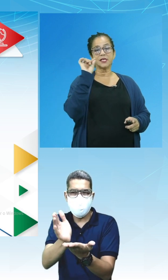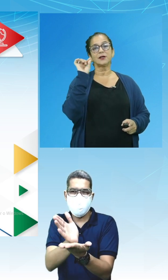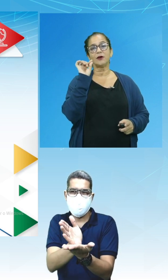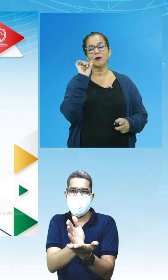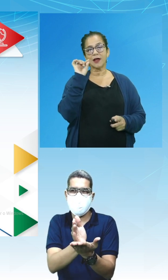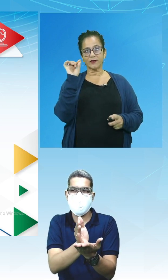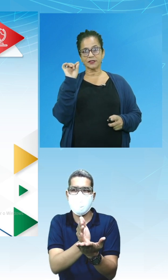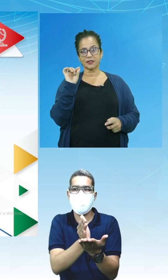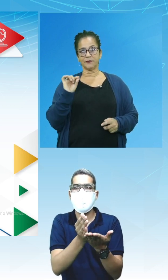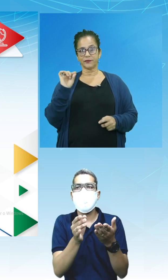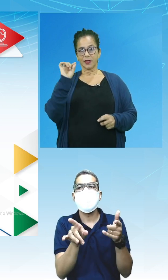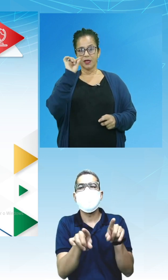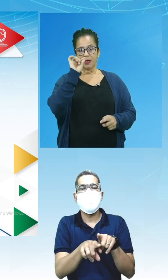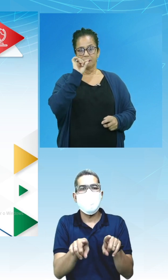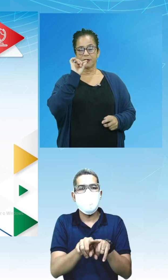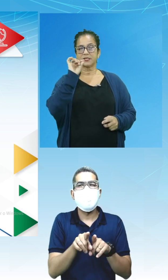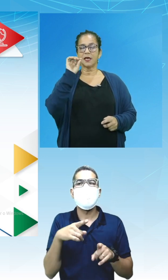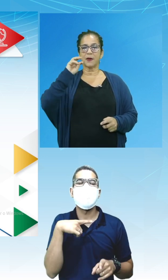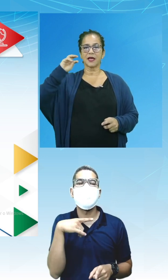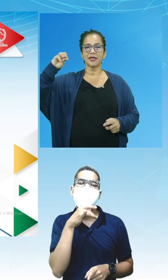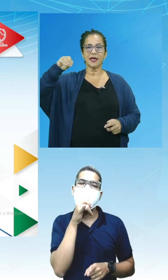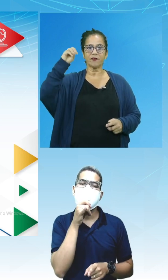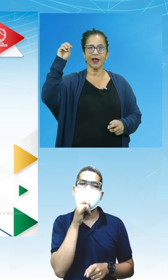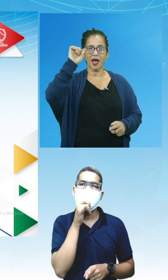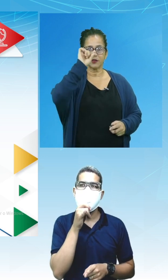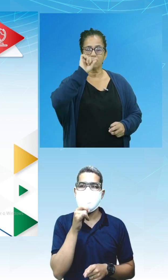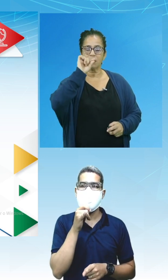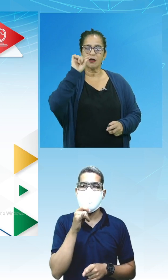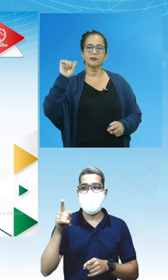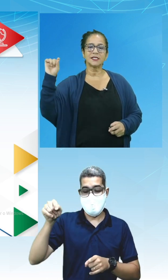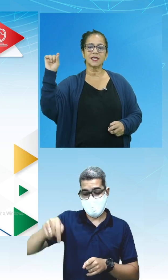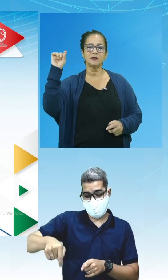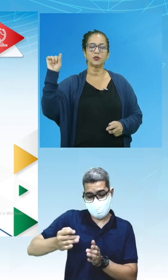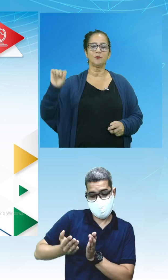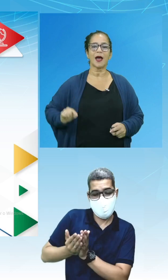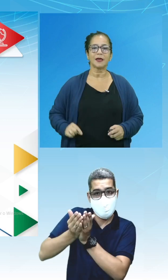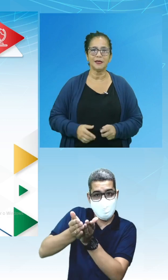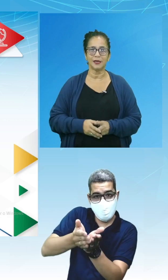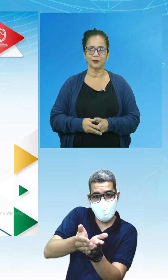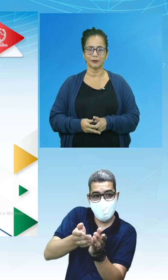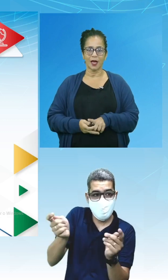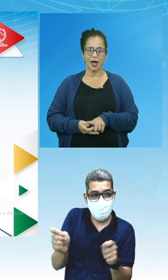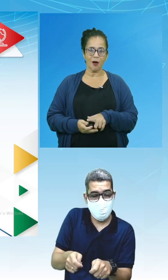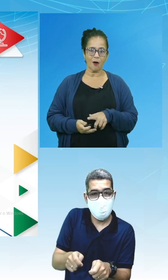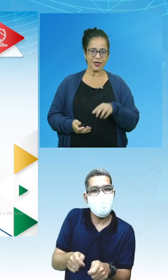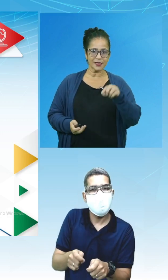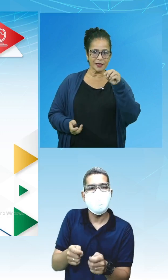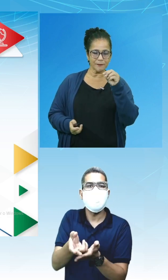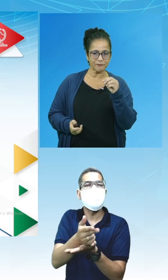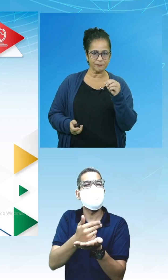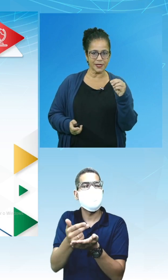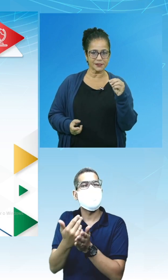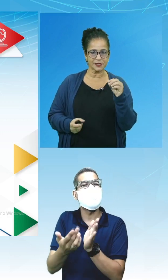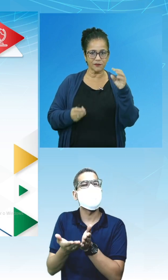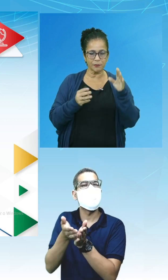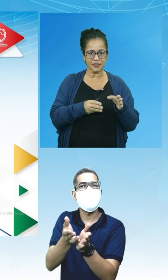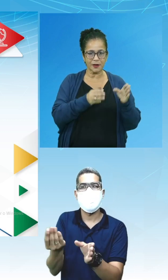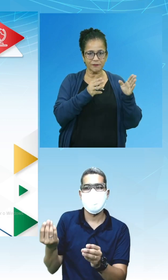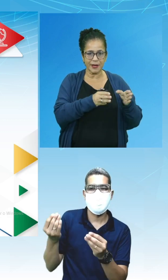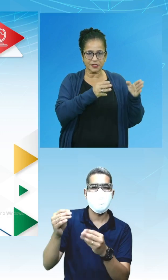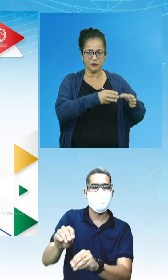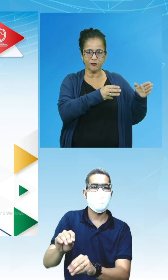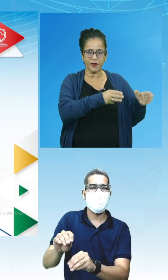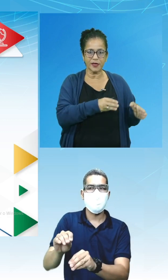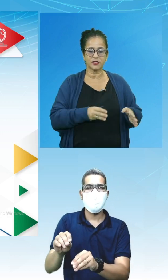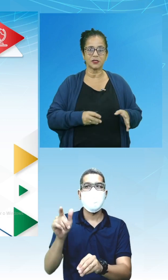Ó, e ainda colocava assim, por exemplo, aqui é navegável, então coloca o desenho de um barquinho. Ó, aqui tem planta, então vamos botar